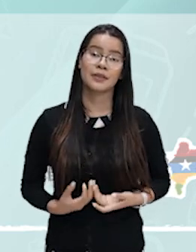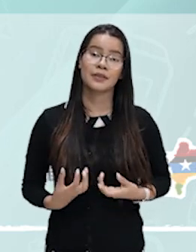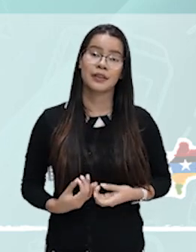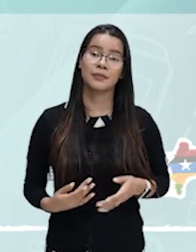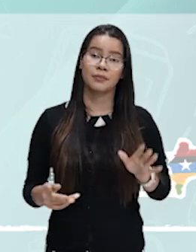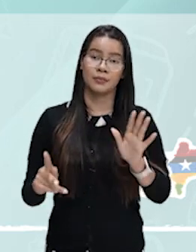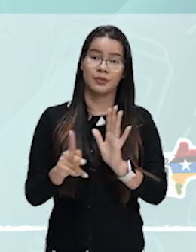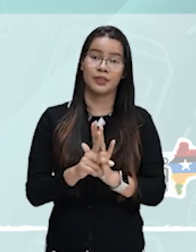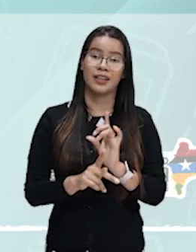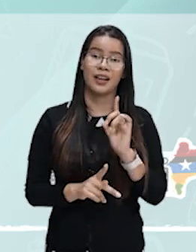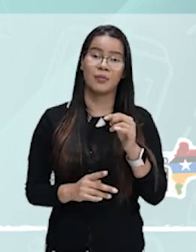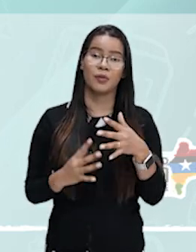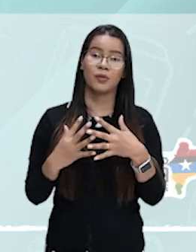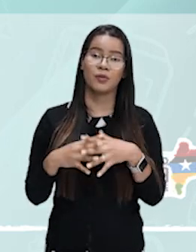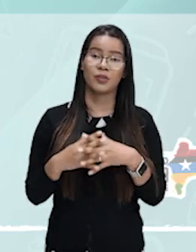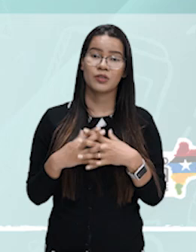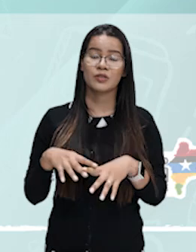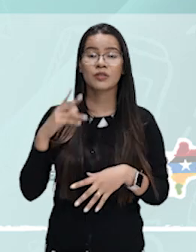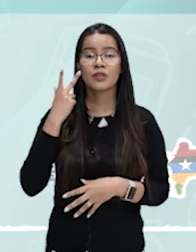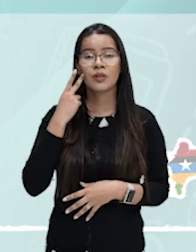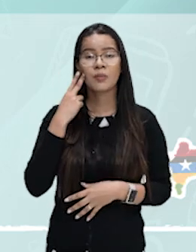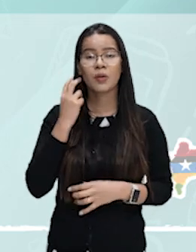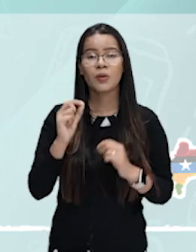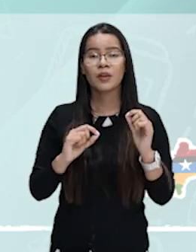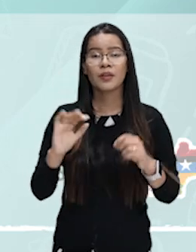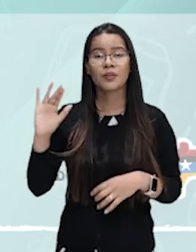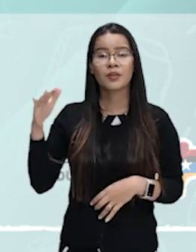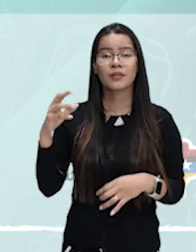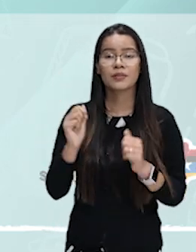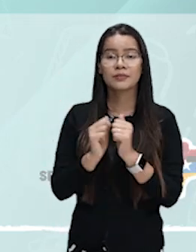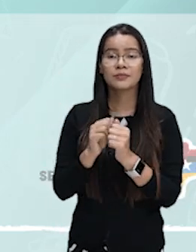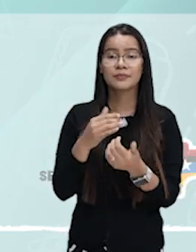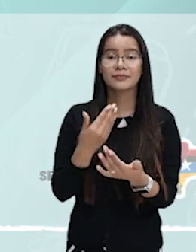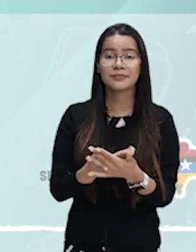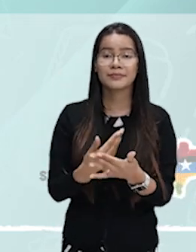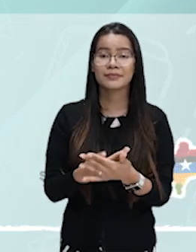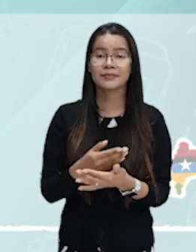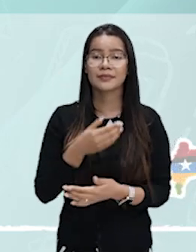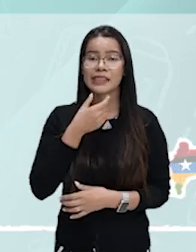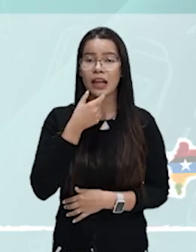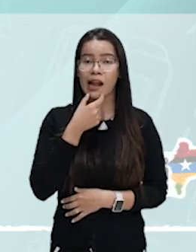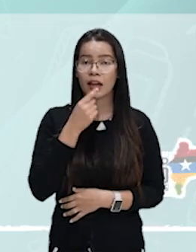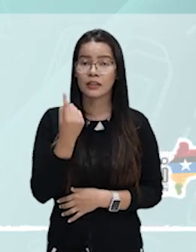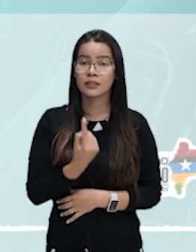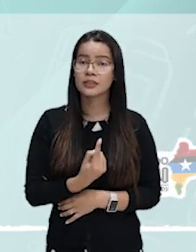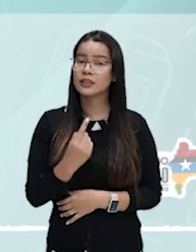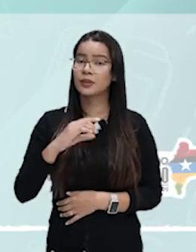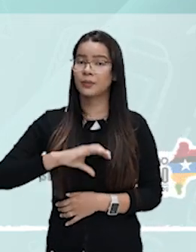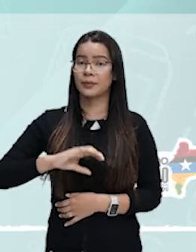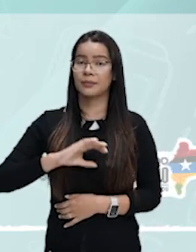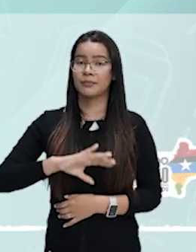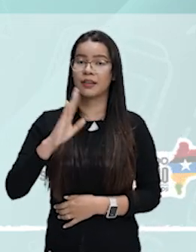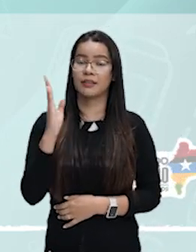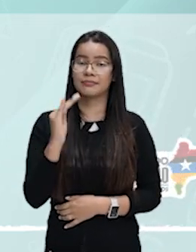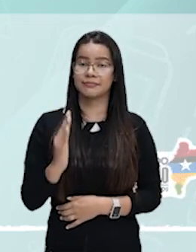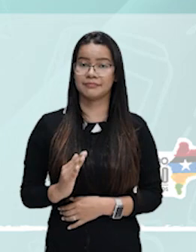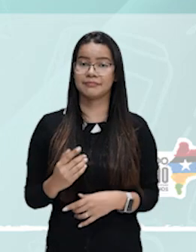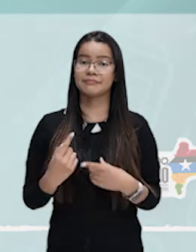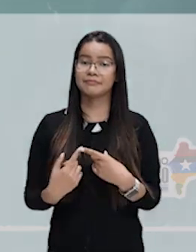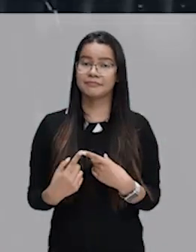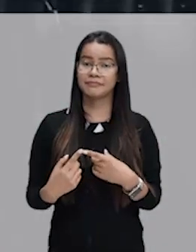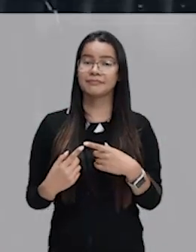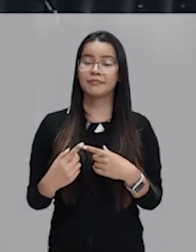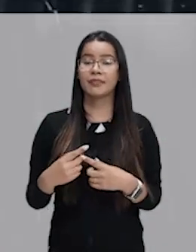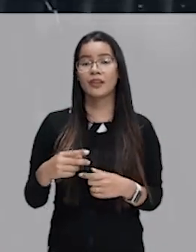confusões muito comuns que acontecem com estudantes de inglês aqui no Brasil. Porque o verbo haver